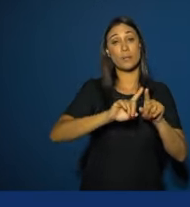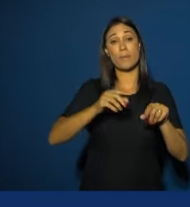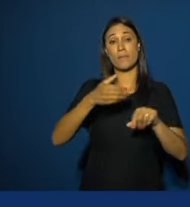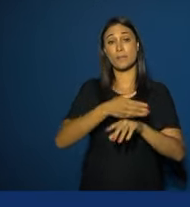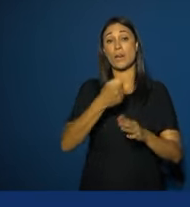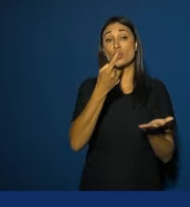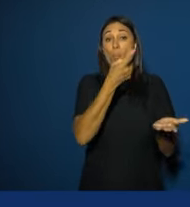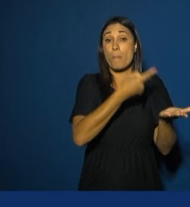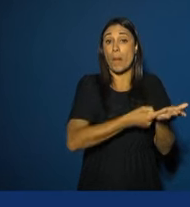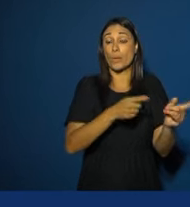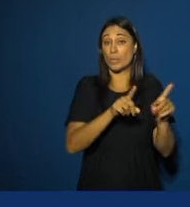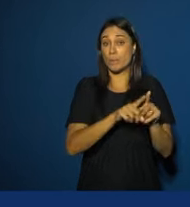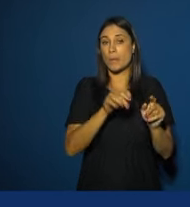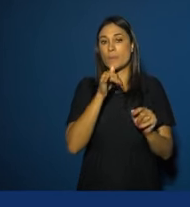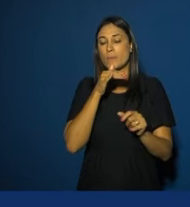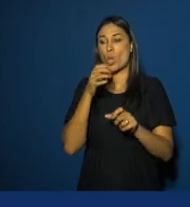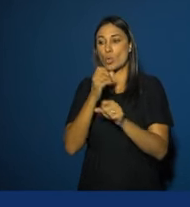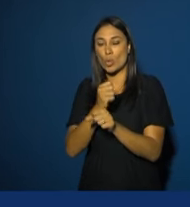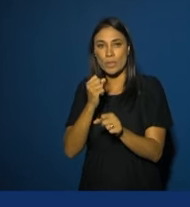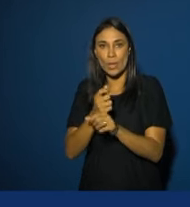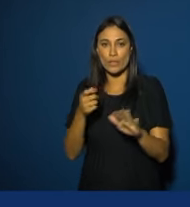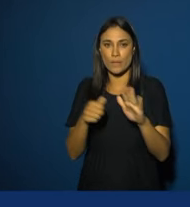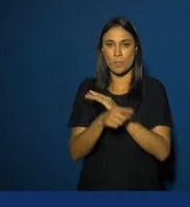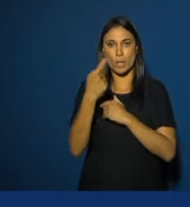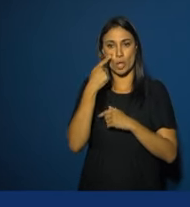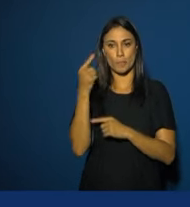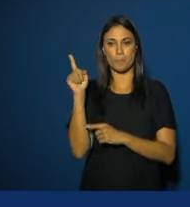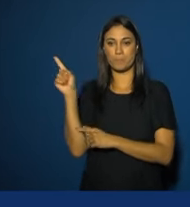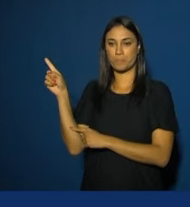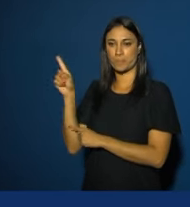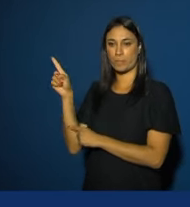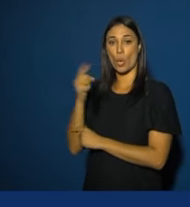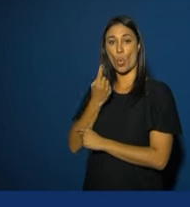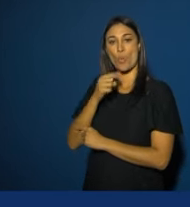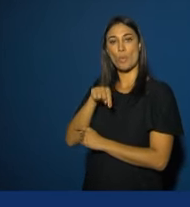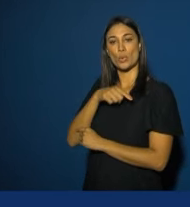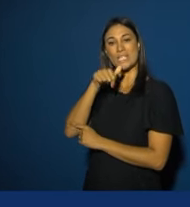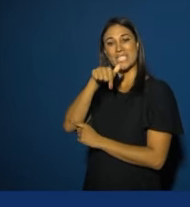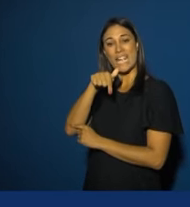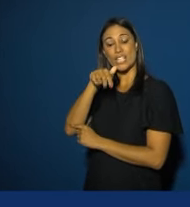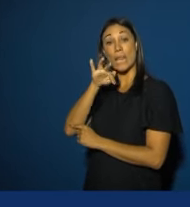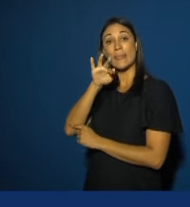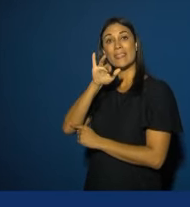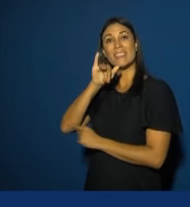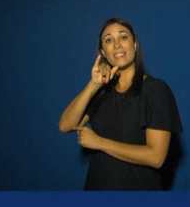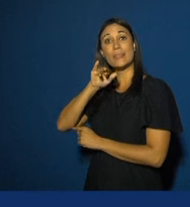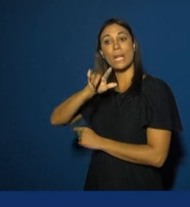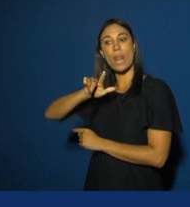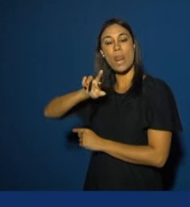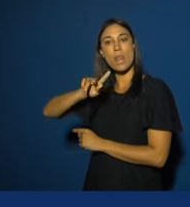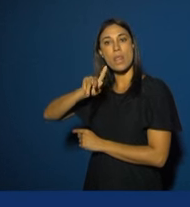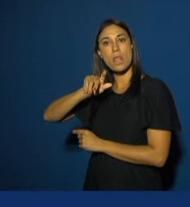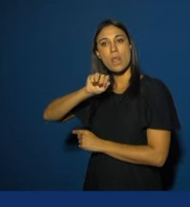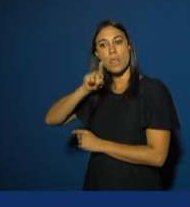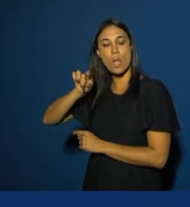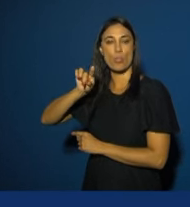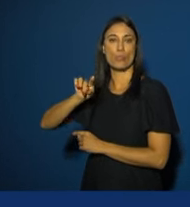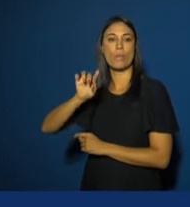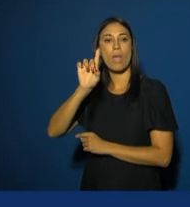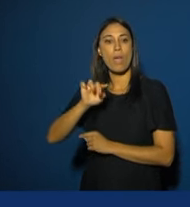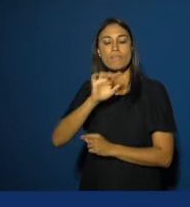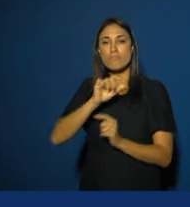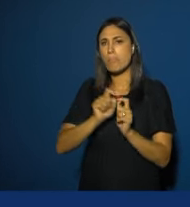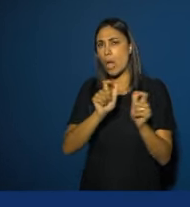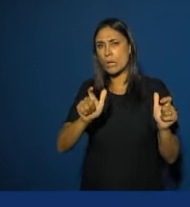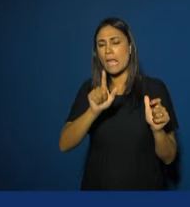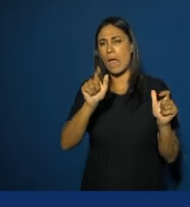do PAC também. O total de investimento está aí na tela, 1,7 bilhão. Como vocês podem ver, a maioria é